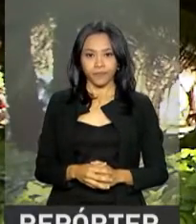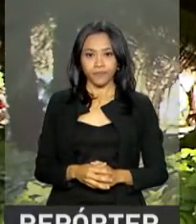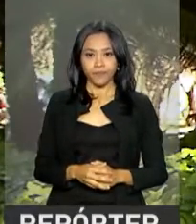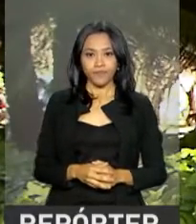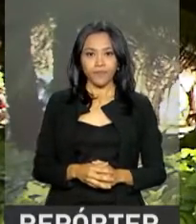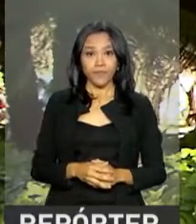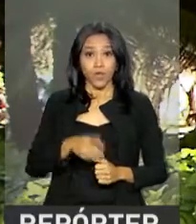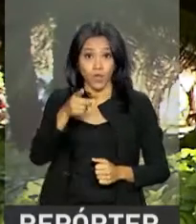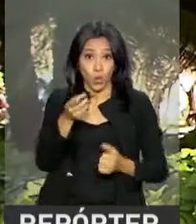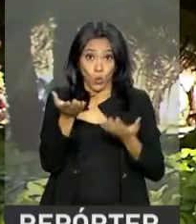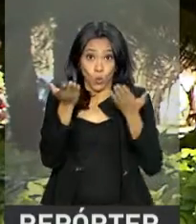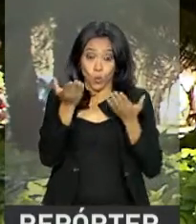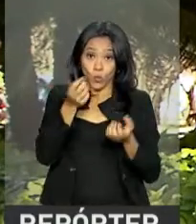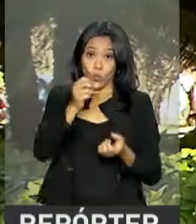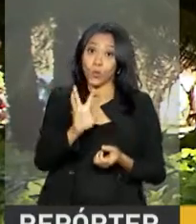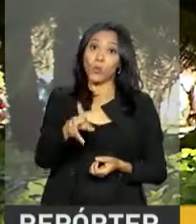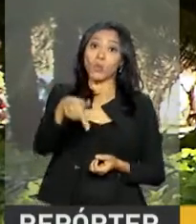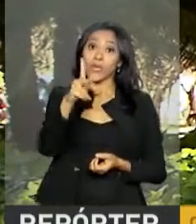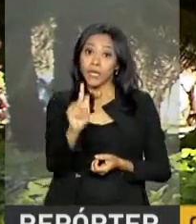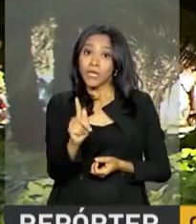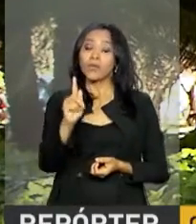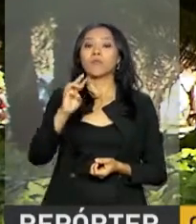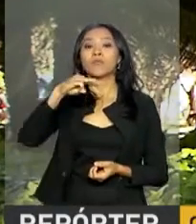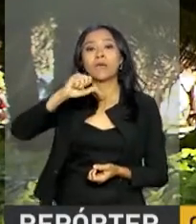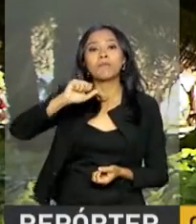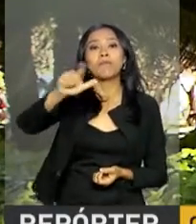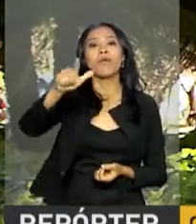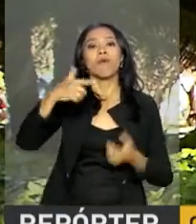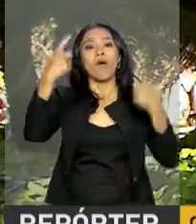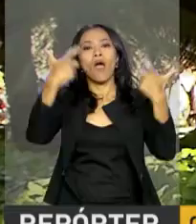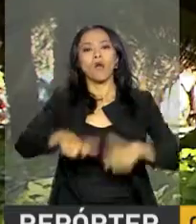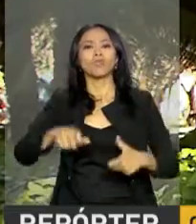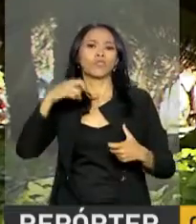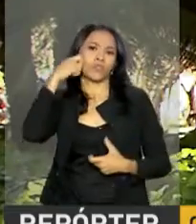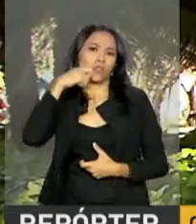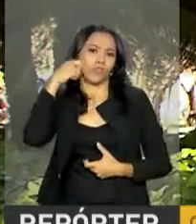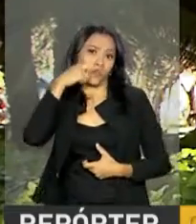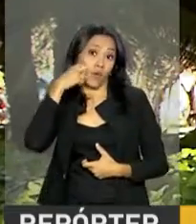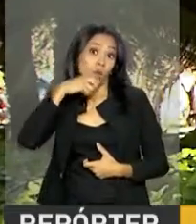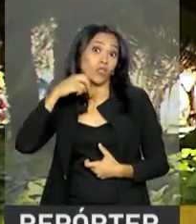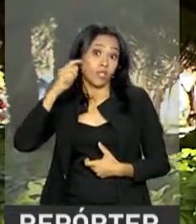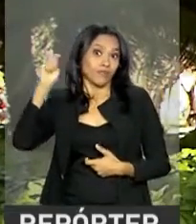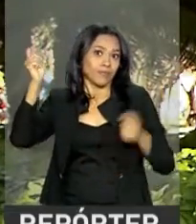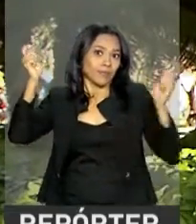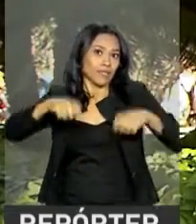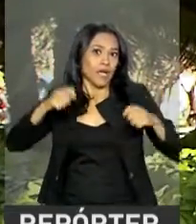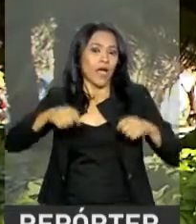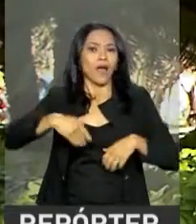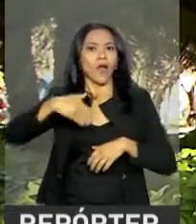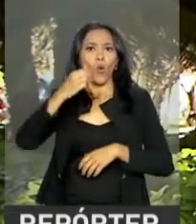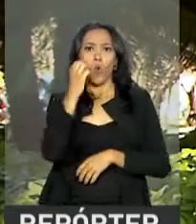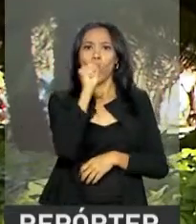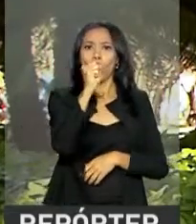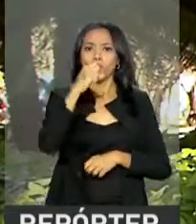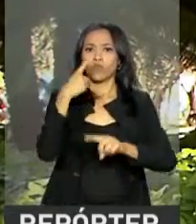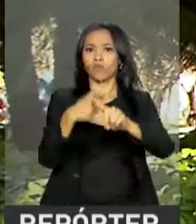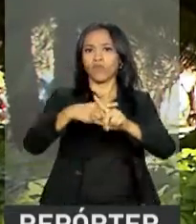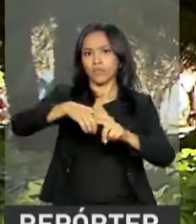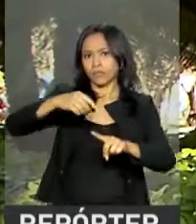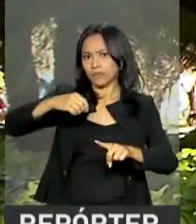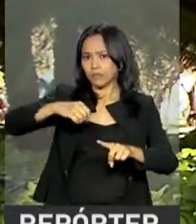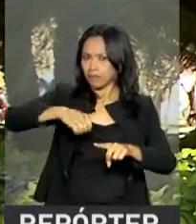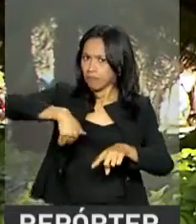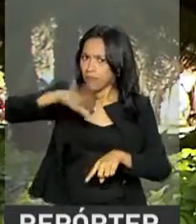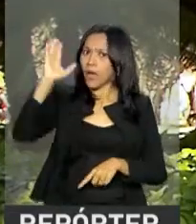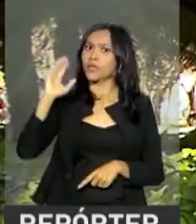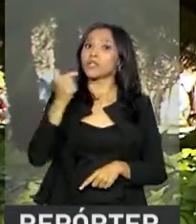o quilo do mel de abelha sem ferrão produzido no agreste do rio grande do norte pode valer até oito vezes mais que outras